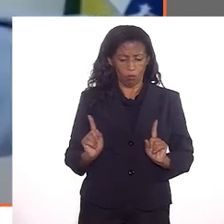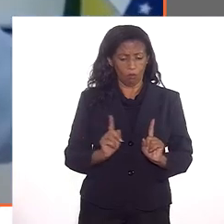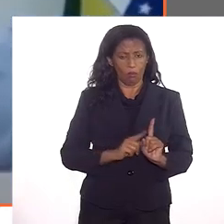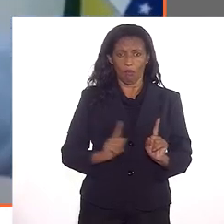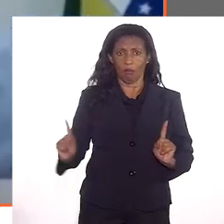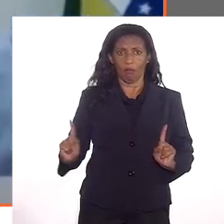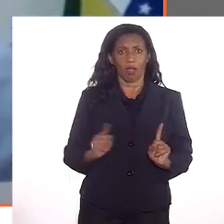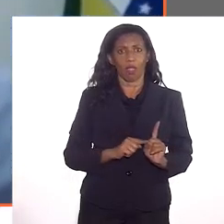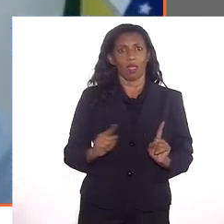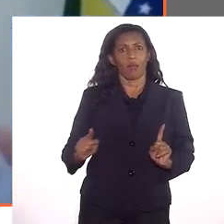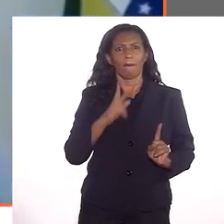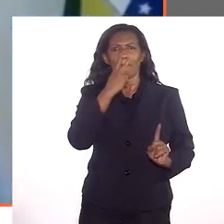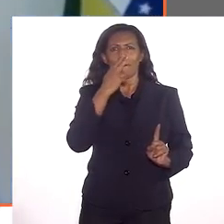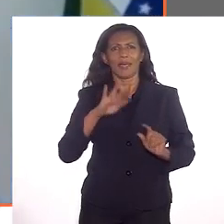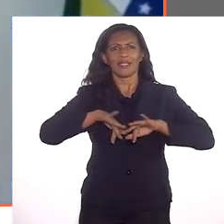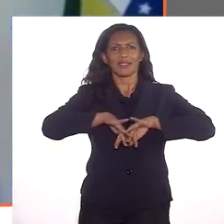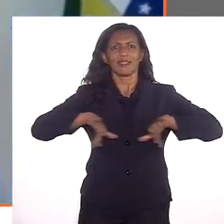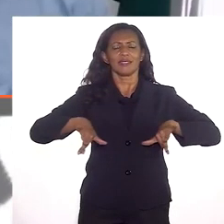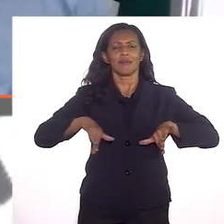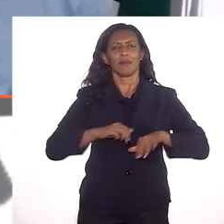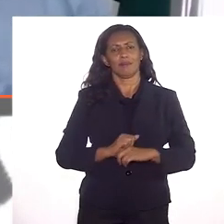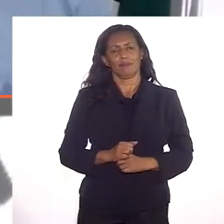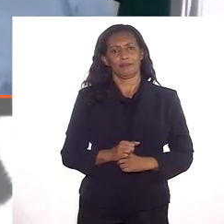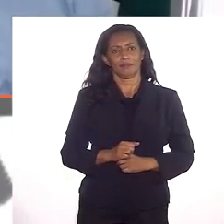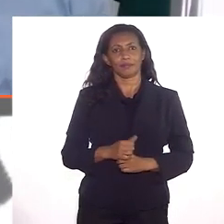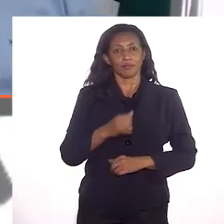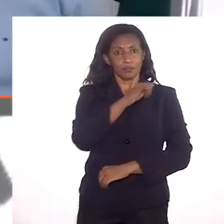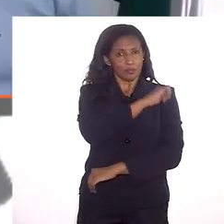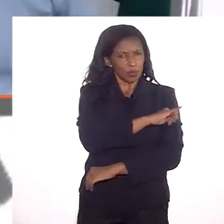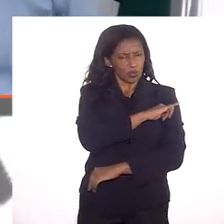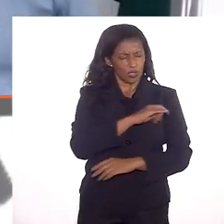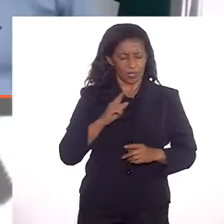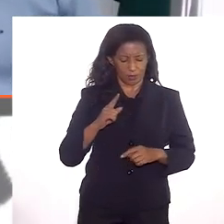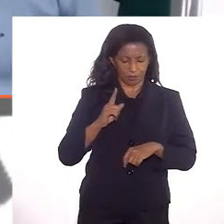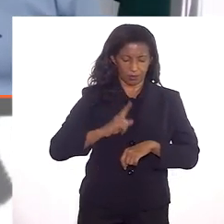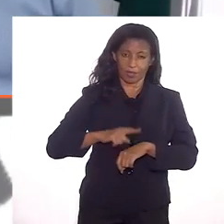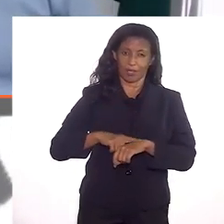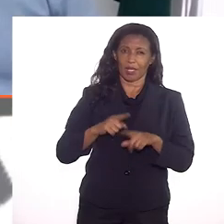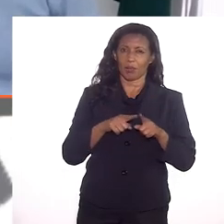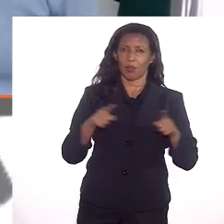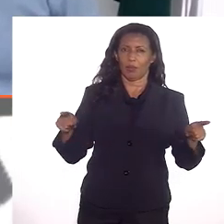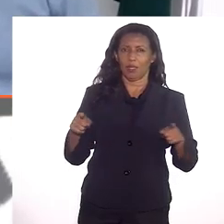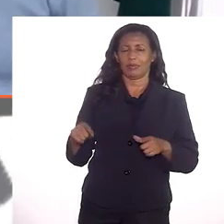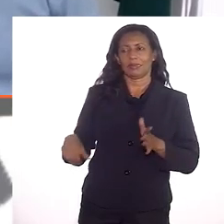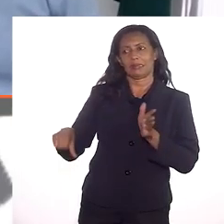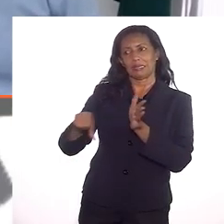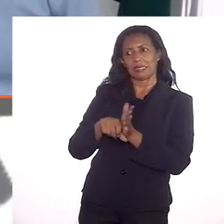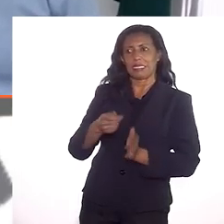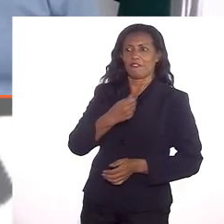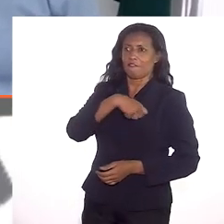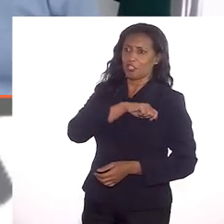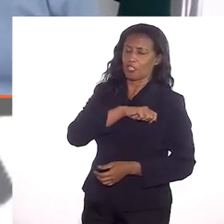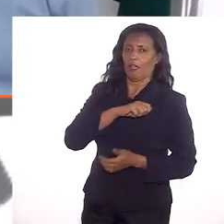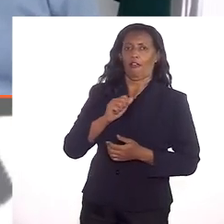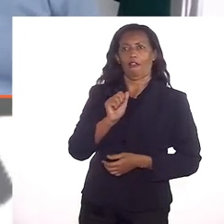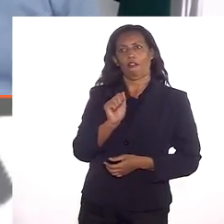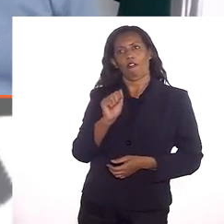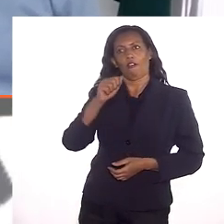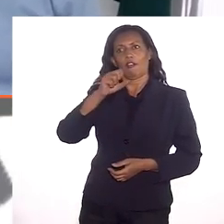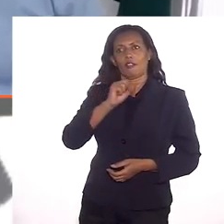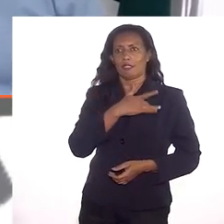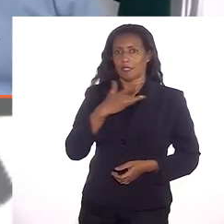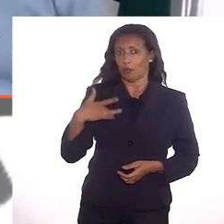completamente apartados dessa agenda de cidadania. Agora, deputado, o Rio de Janeiro ele passa por um momento de crise econômica, fiscal,